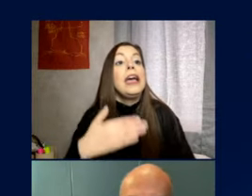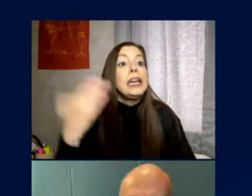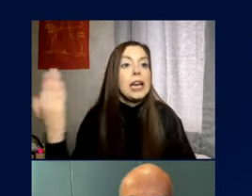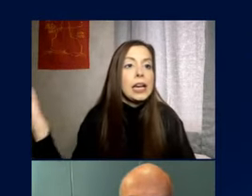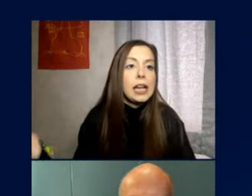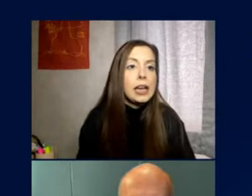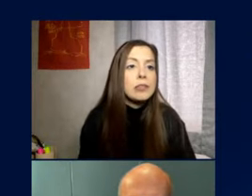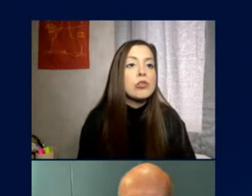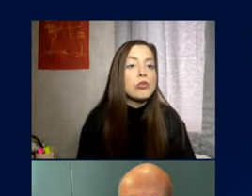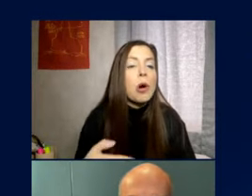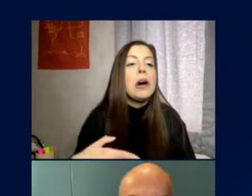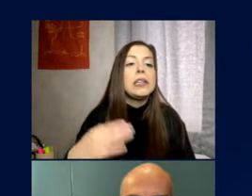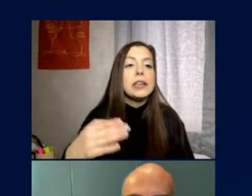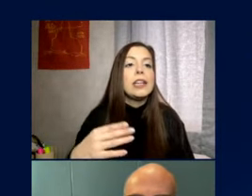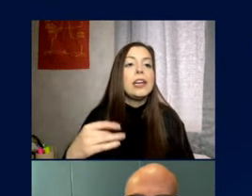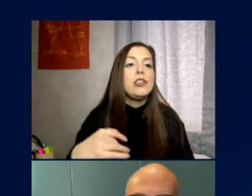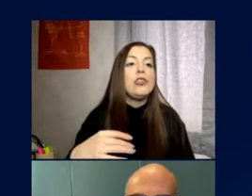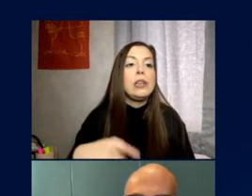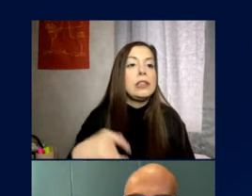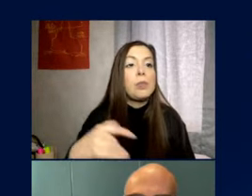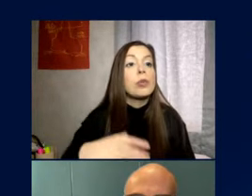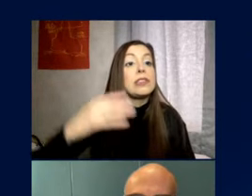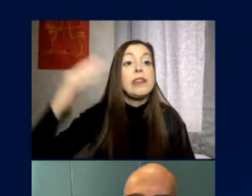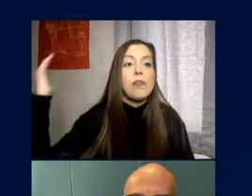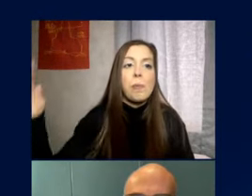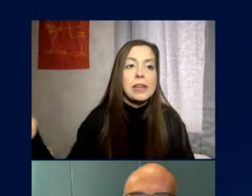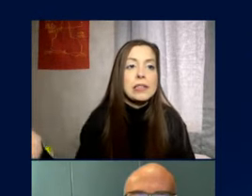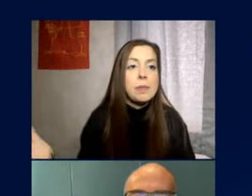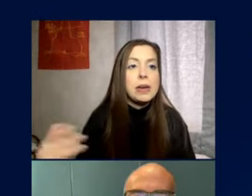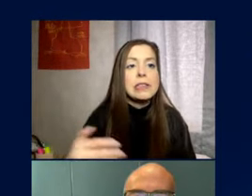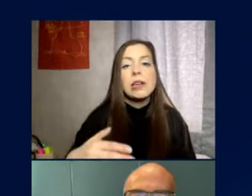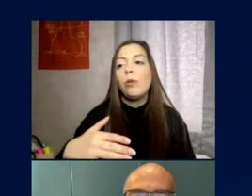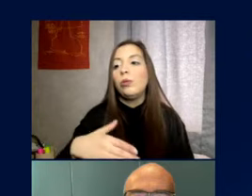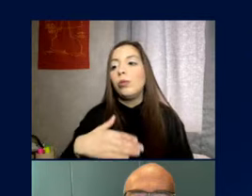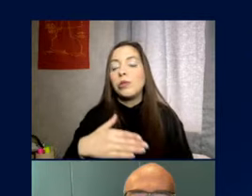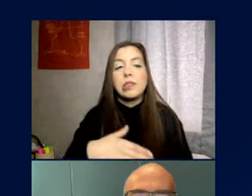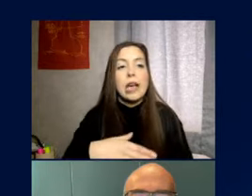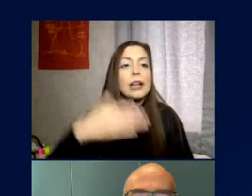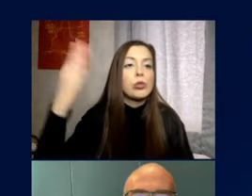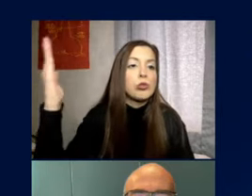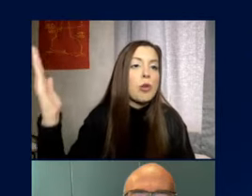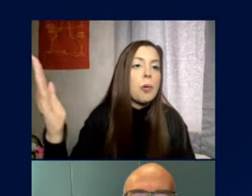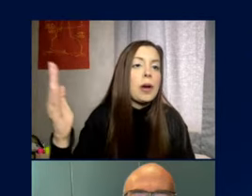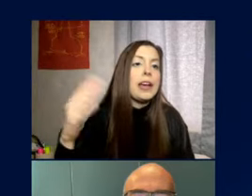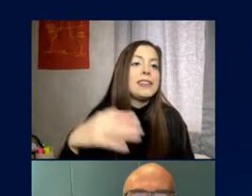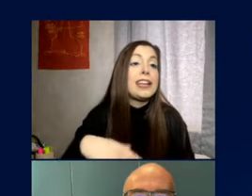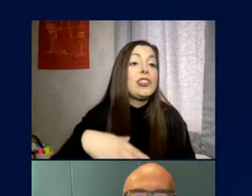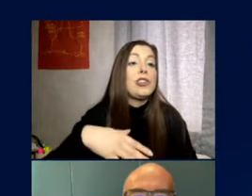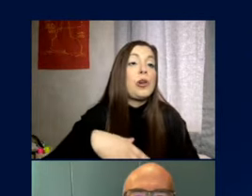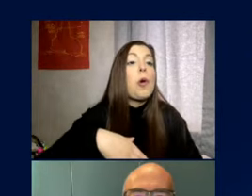feito, e aquela história, né, de possível participação nos atos